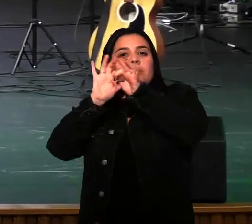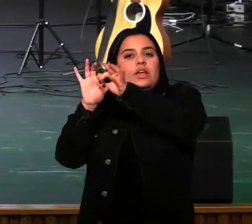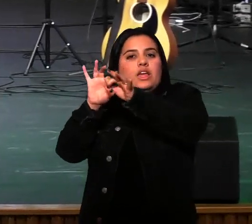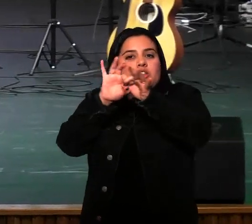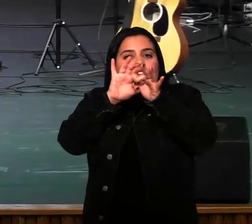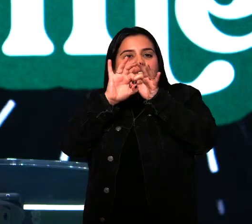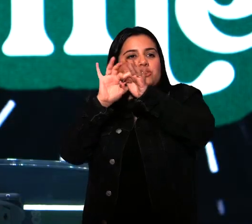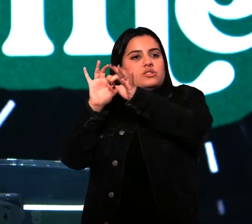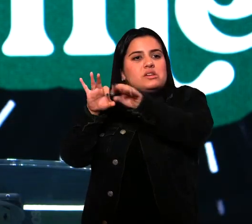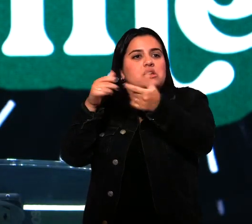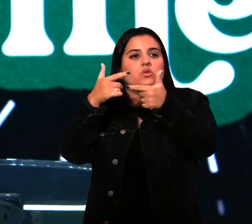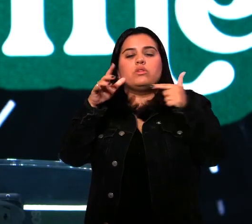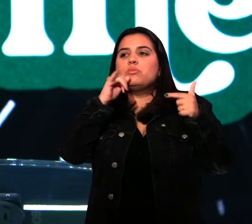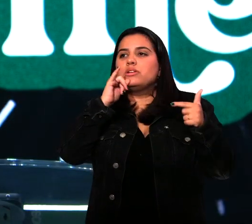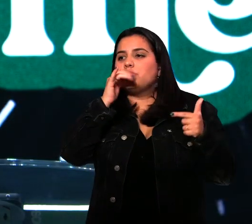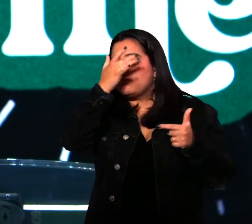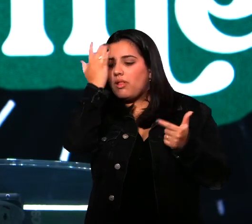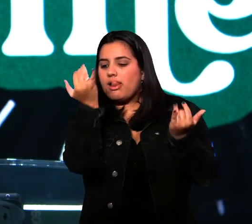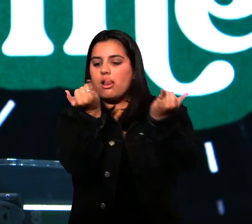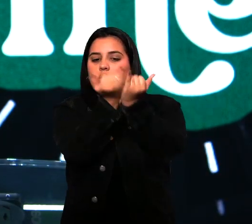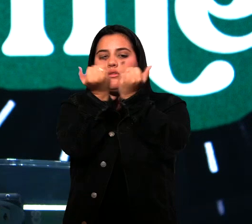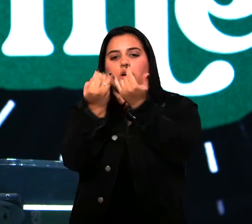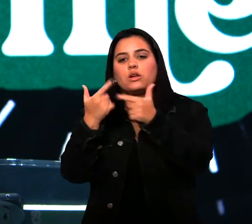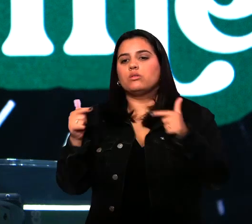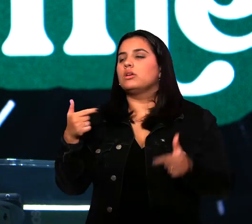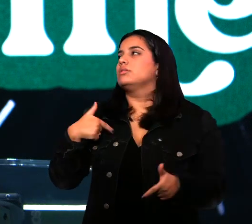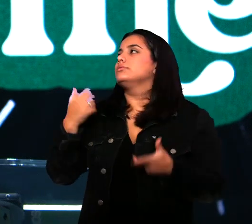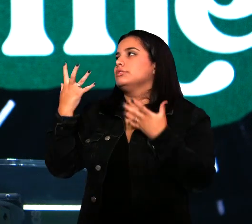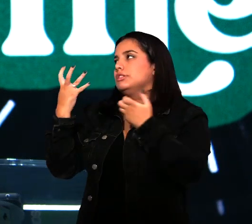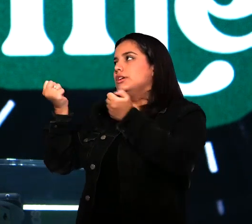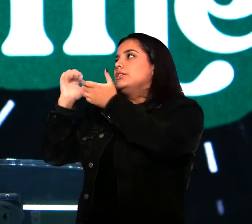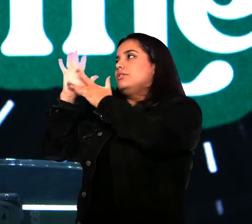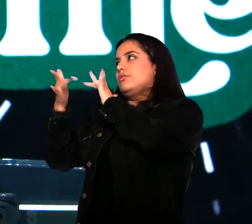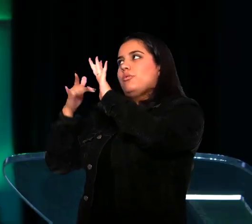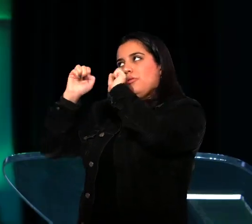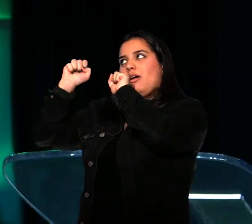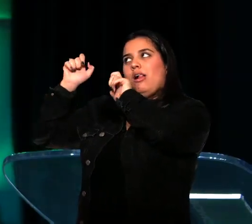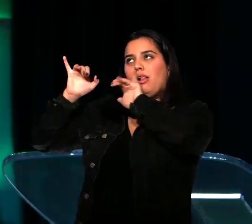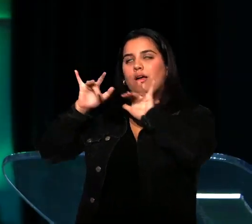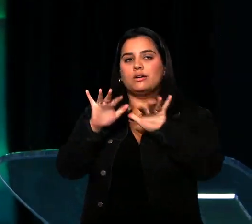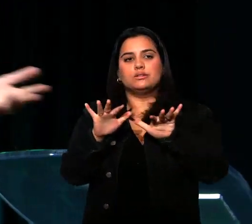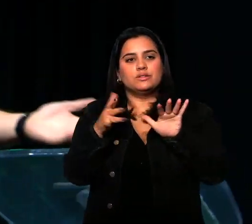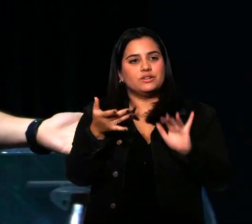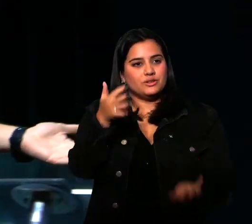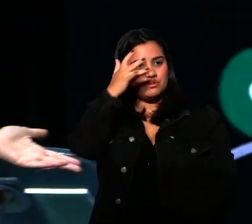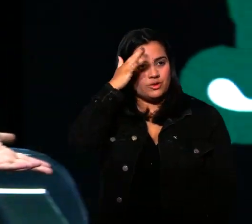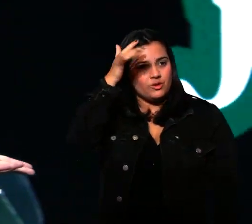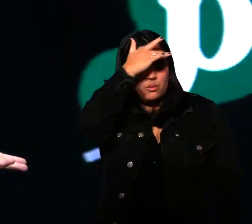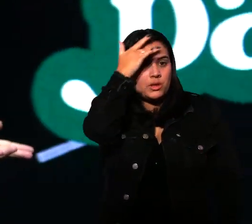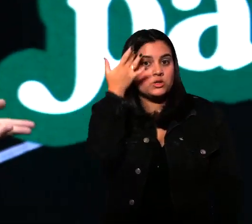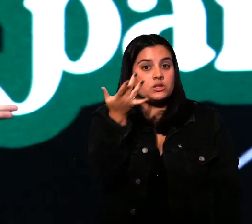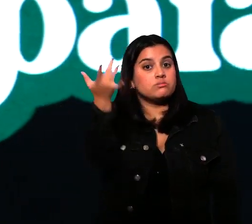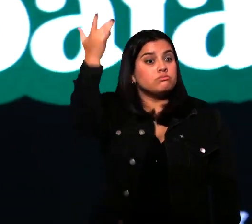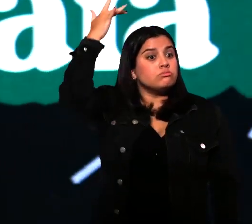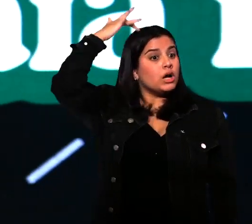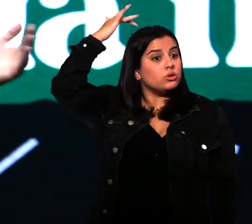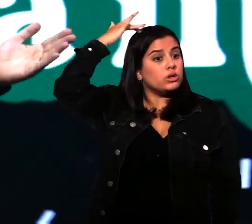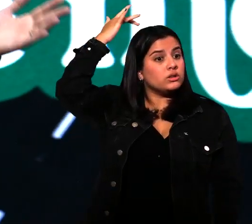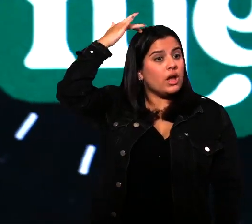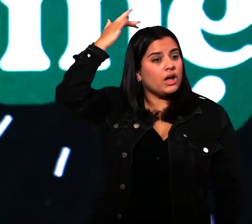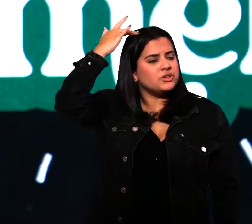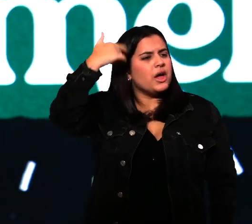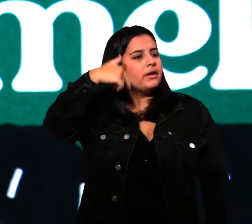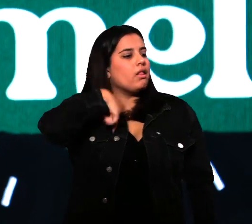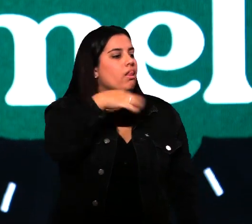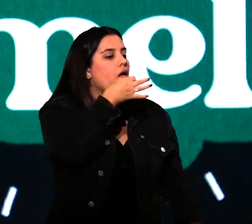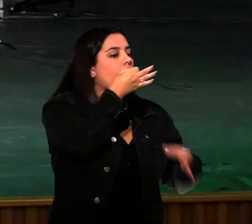Deus receba em nome de Jesus, derrama agora na igreja em nome de Jesus. Já pensou, gente? Gente madura na caminhada espiritual, que ao invés de ficar buscando opiniões